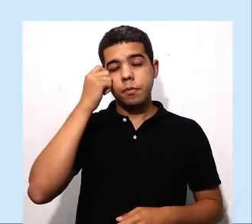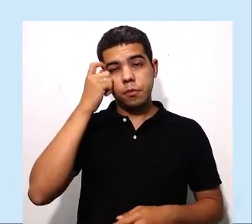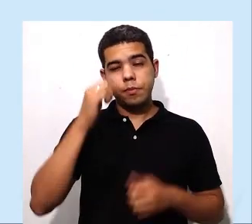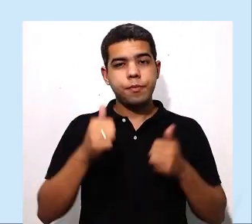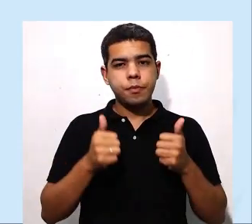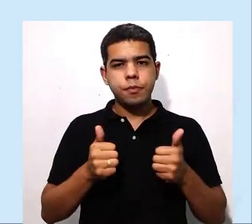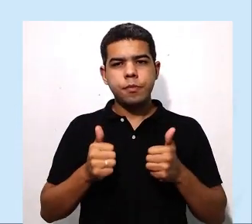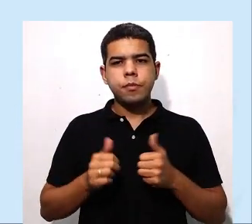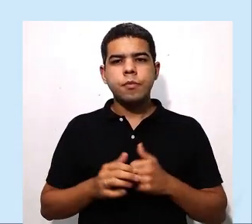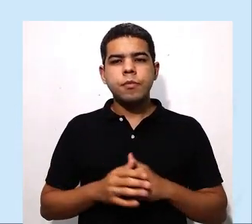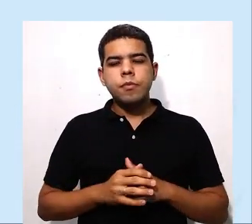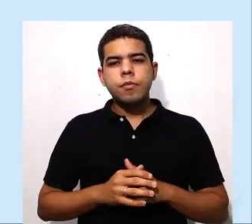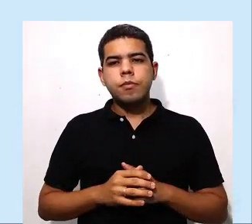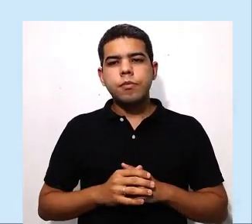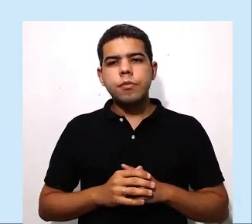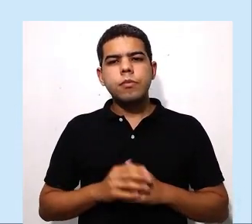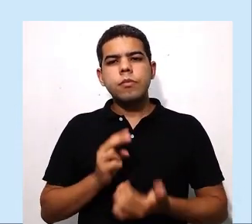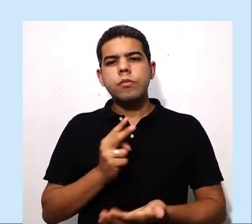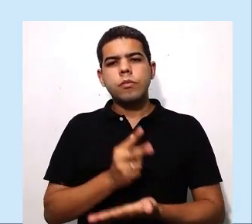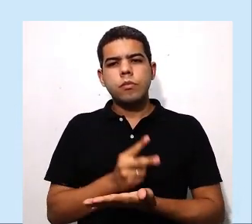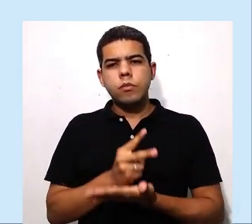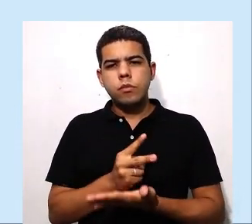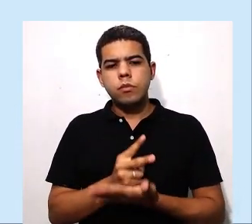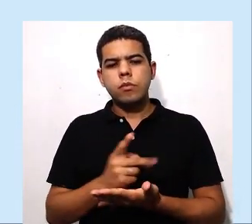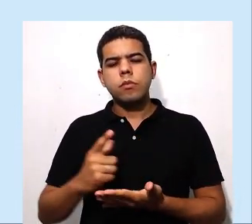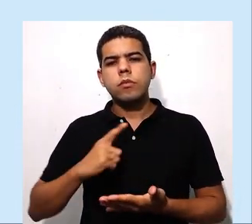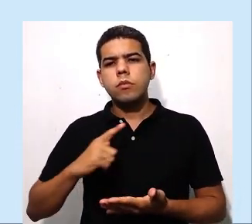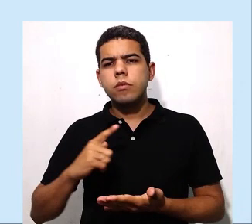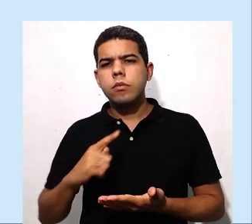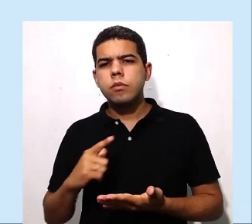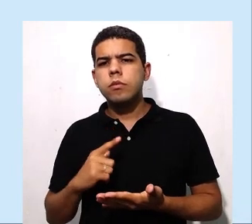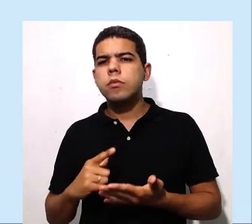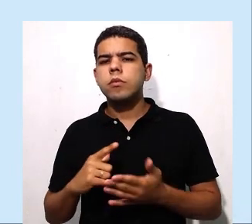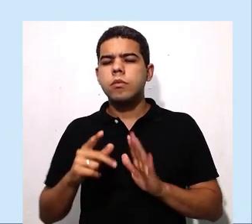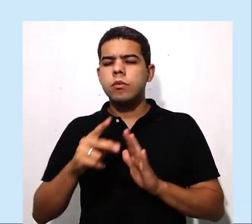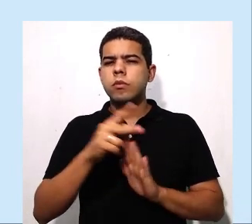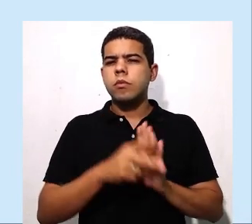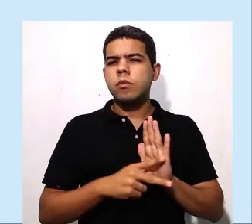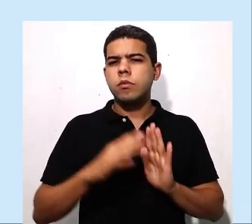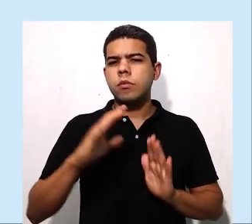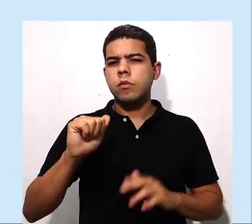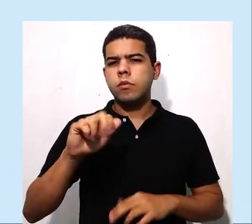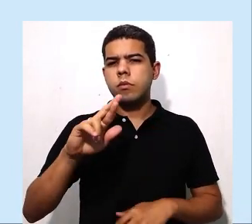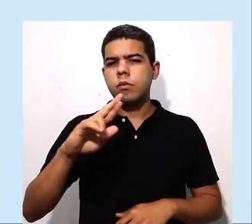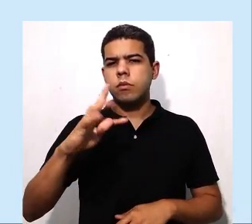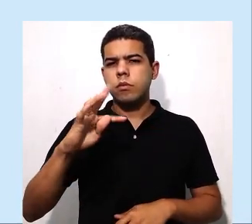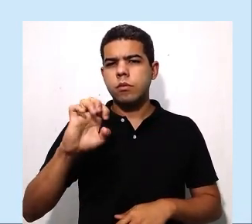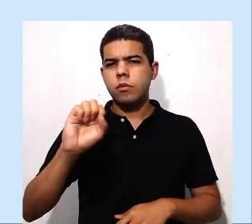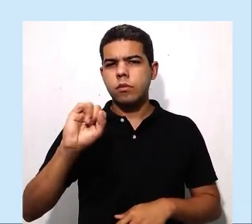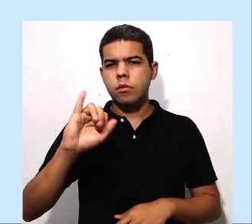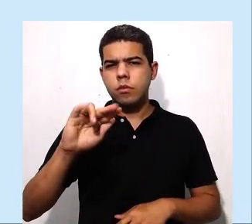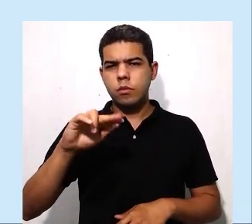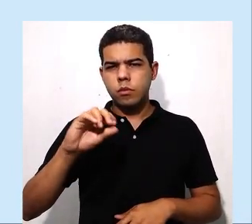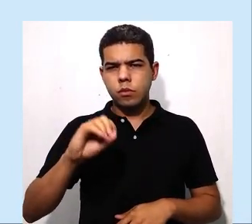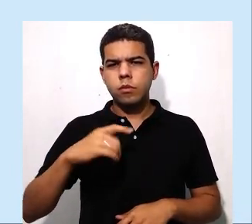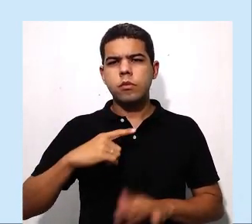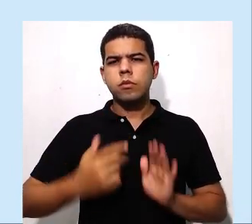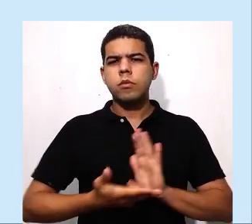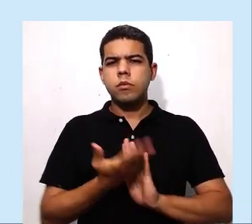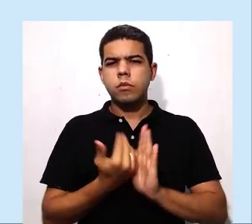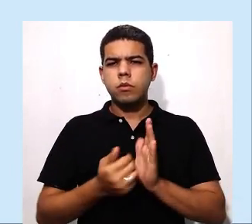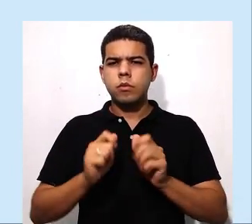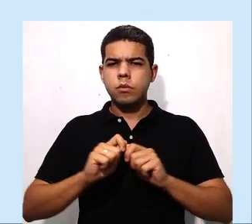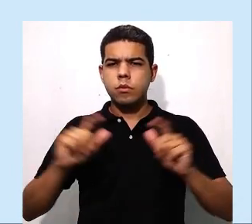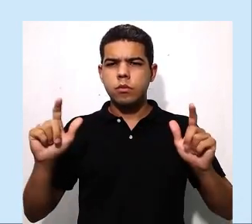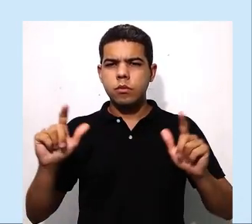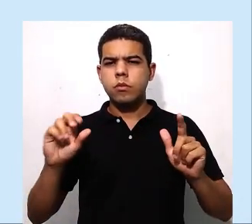gente tiver um plano cartesiano aí, usando essa ideia de figuras ampliadas ou reduzidas, onde está o